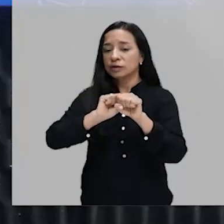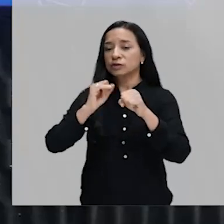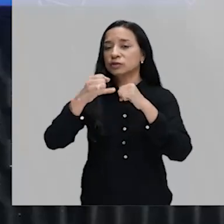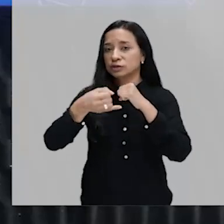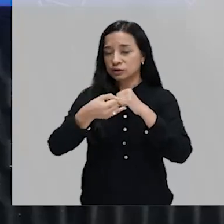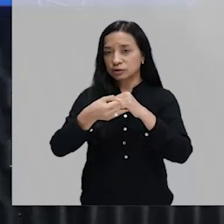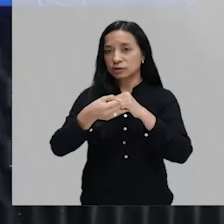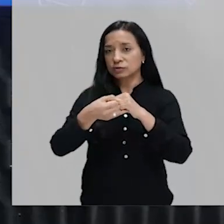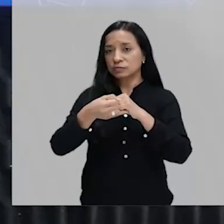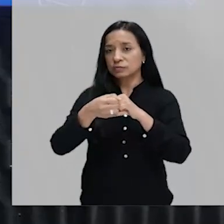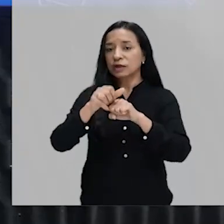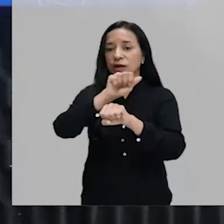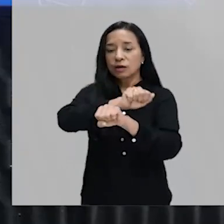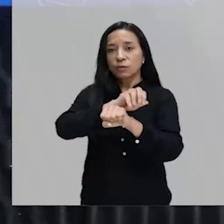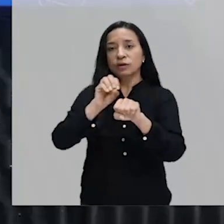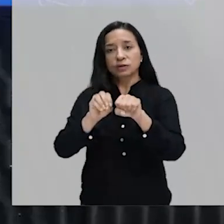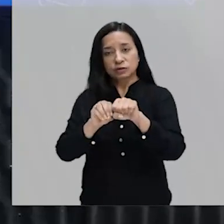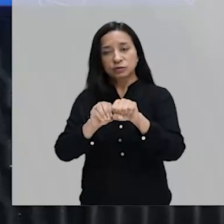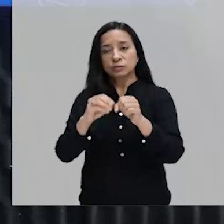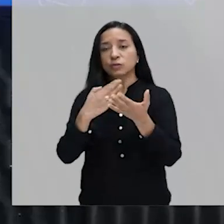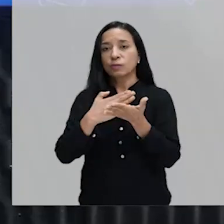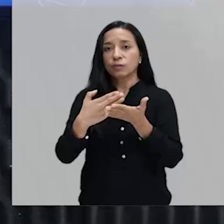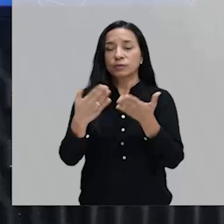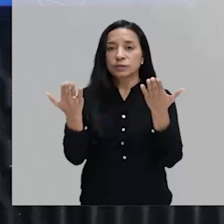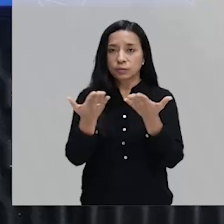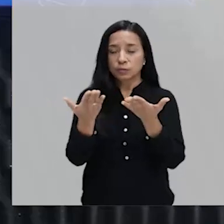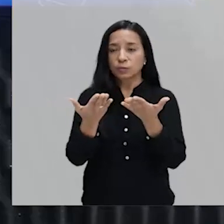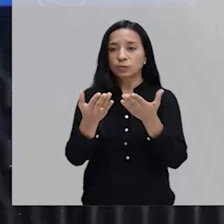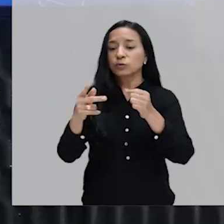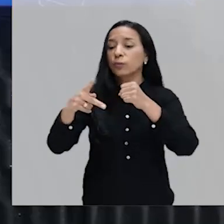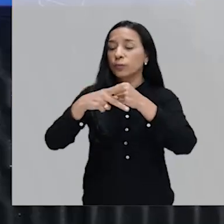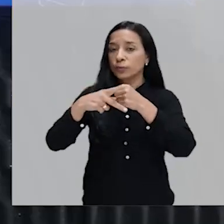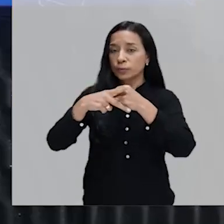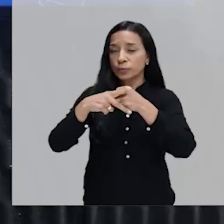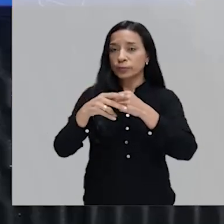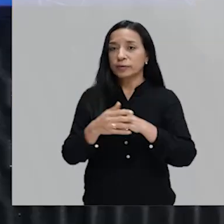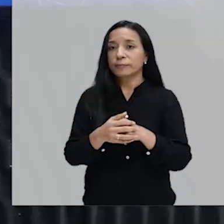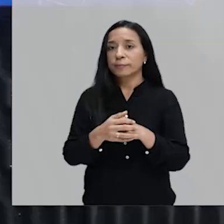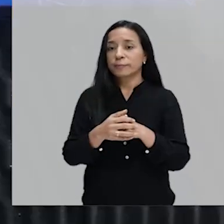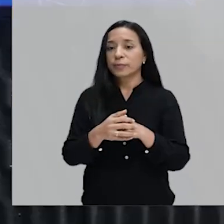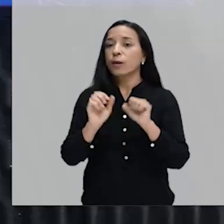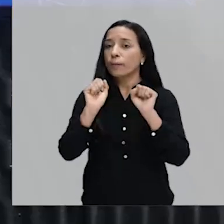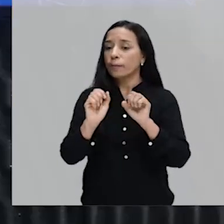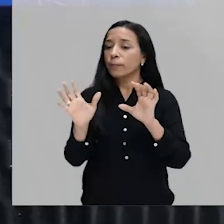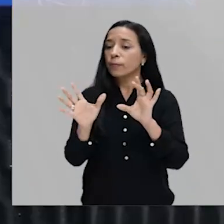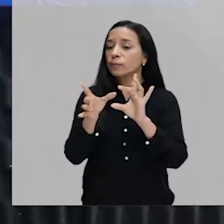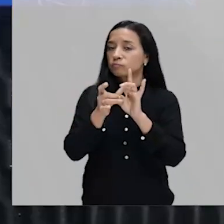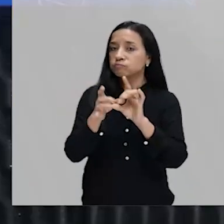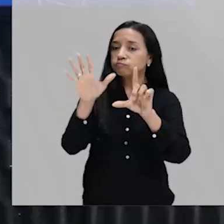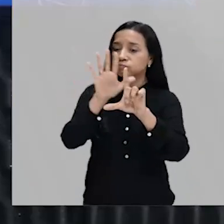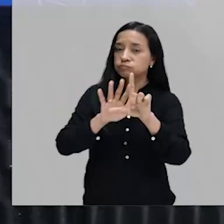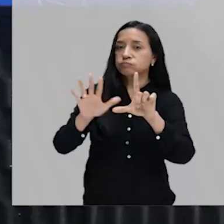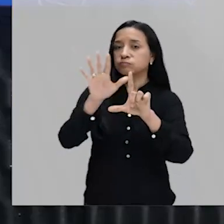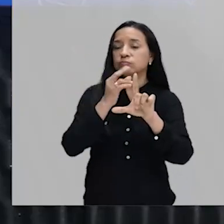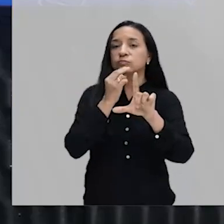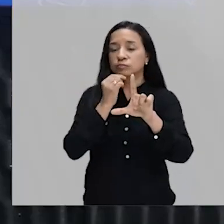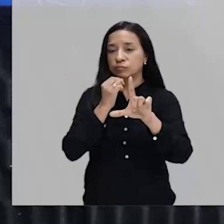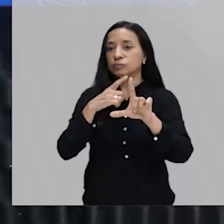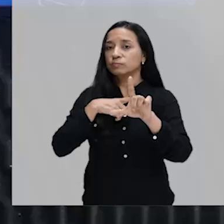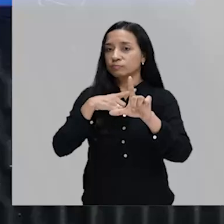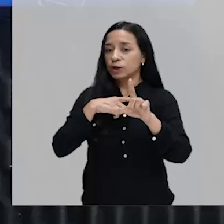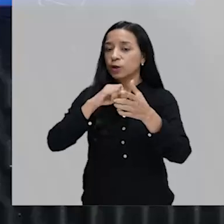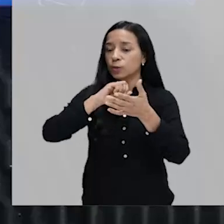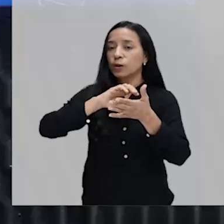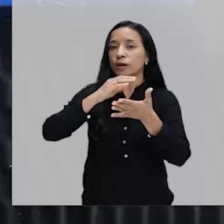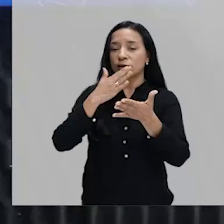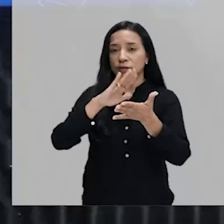os artigos, tá? E vamos começar hoje com pronome, né? Vocês lembram aí que nós temos as classes de palavras variáveis